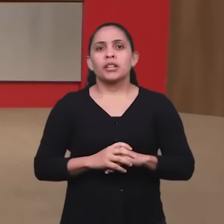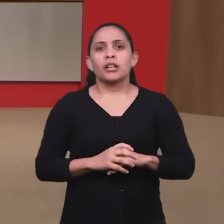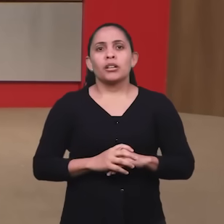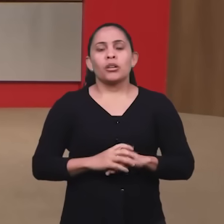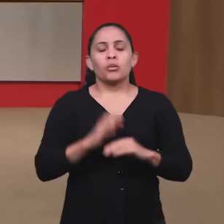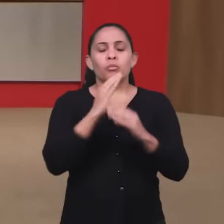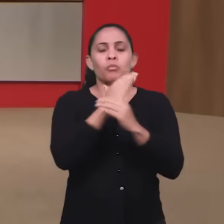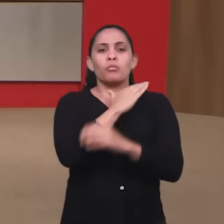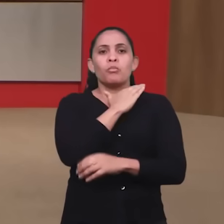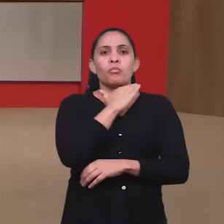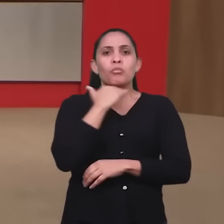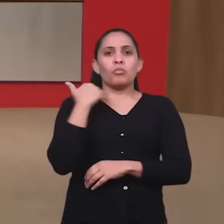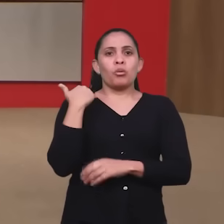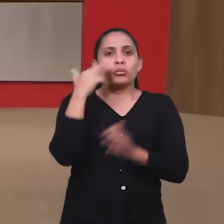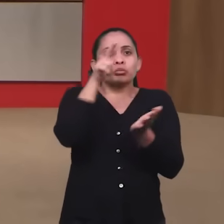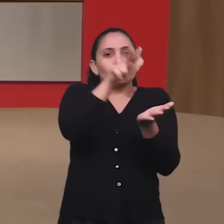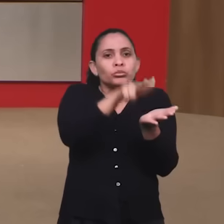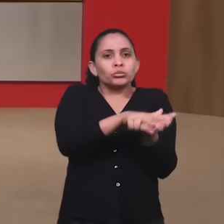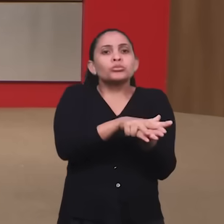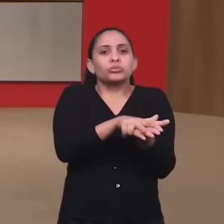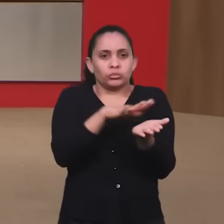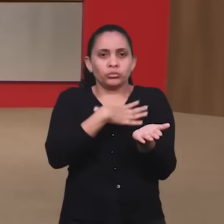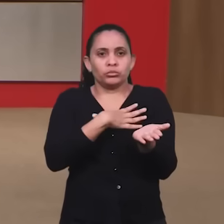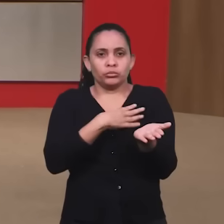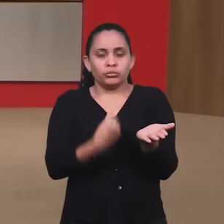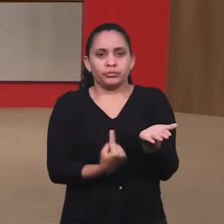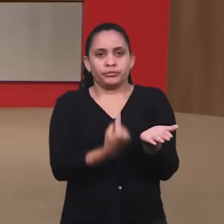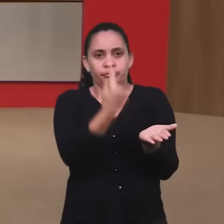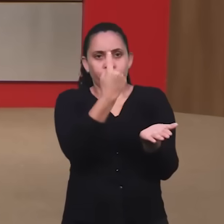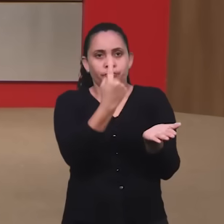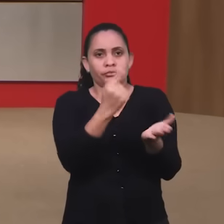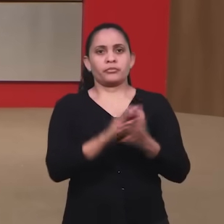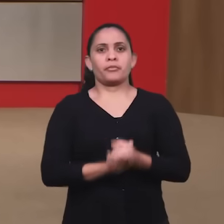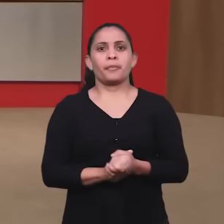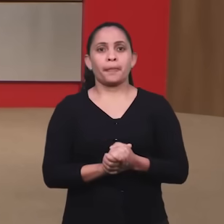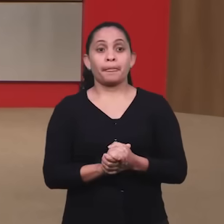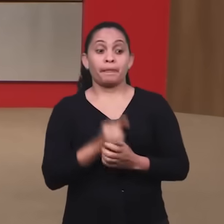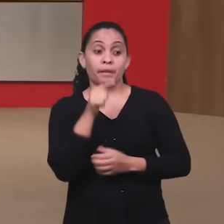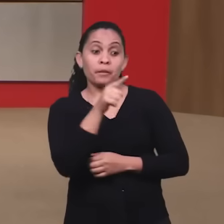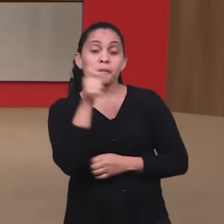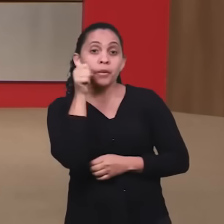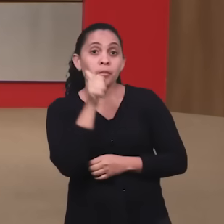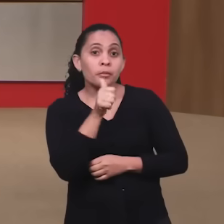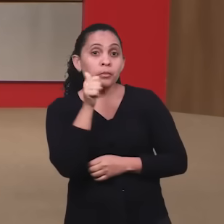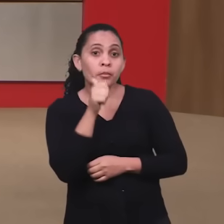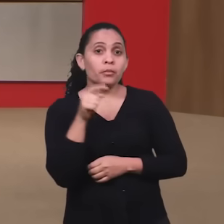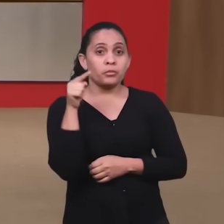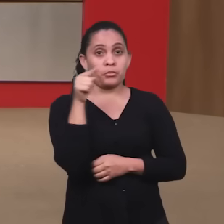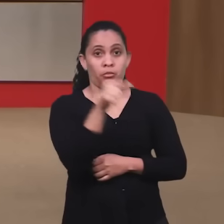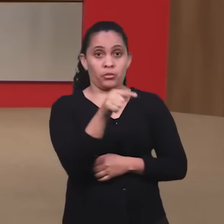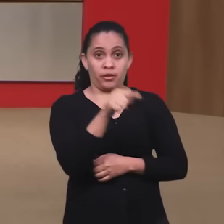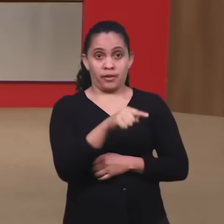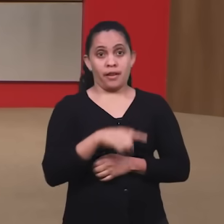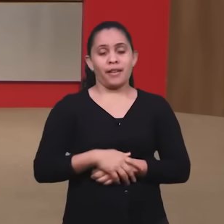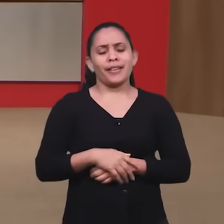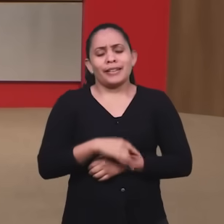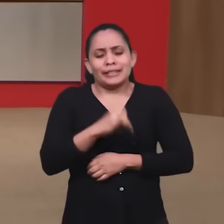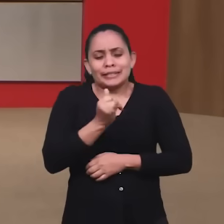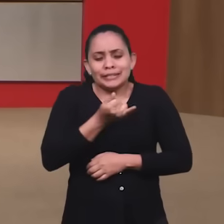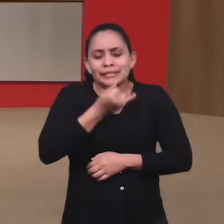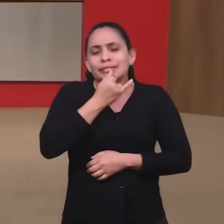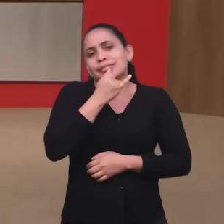aquele morto, ele era o filho único de sua mãe, uma mulher